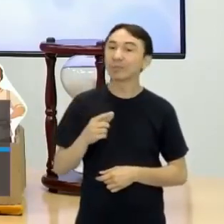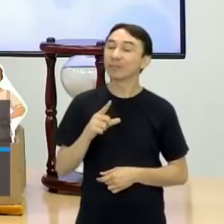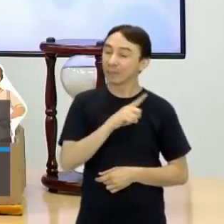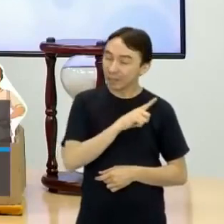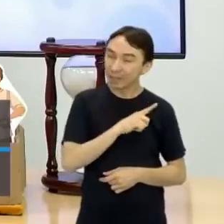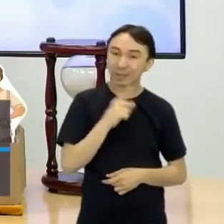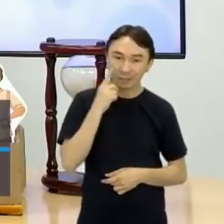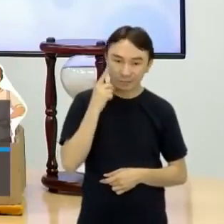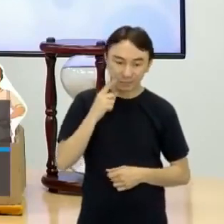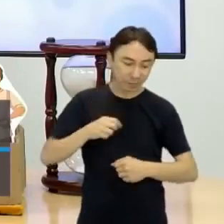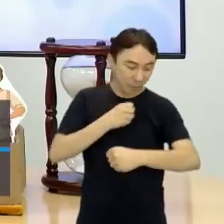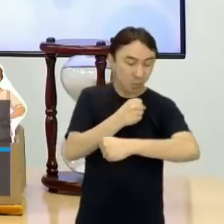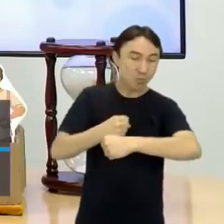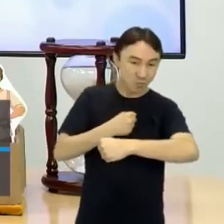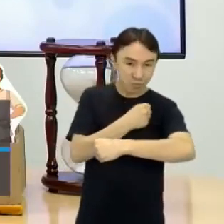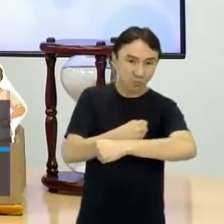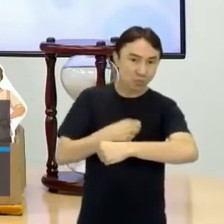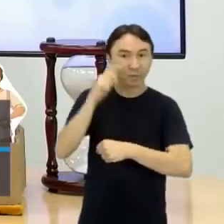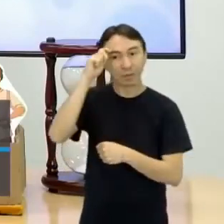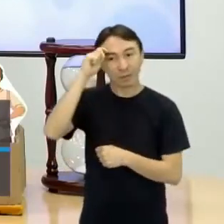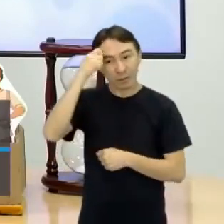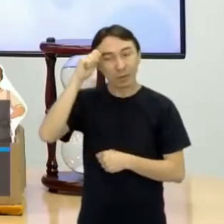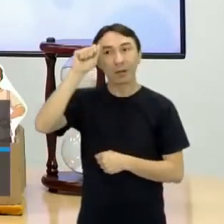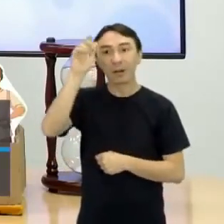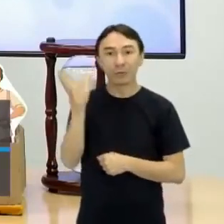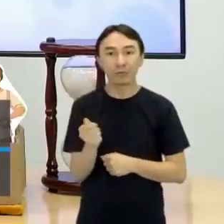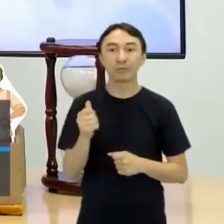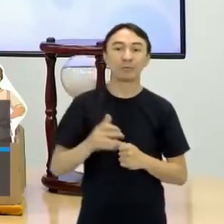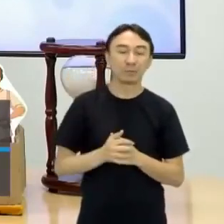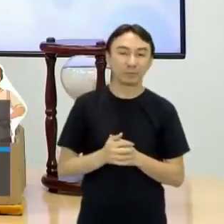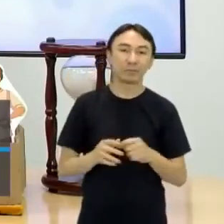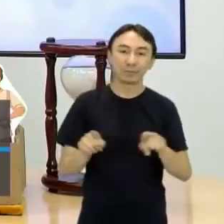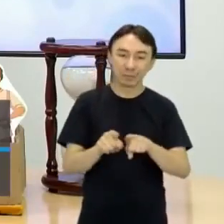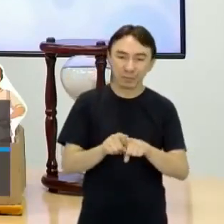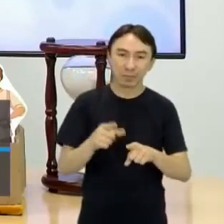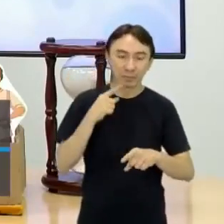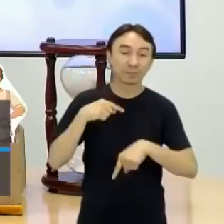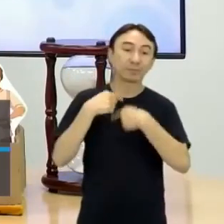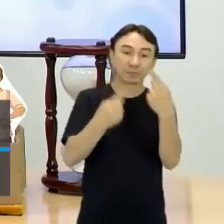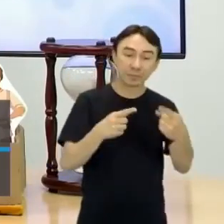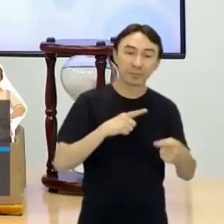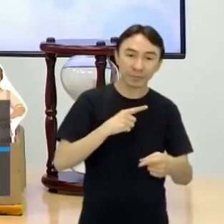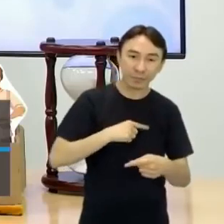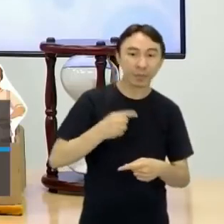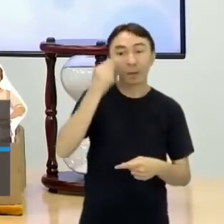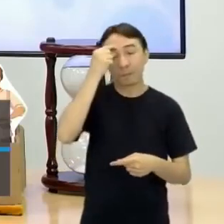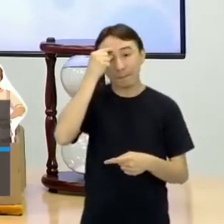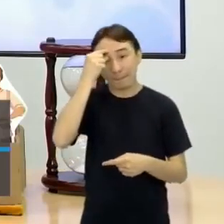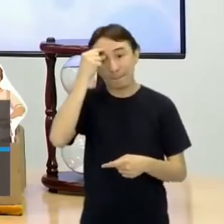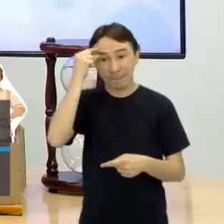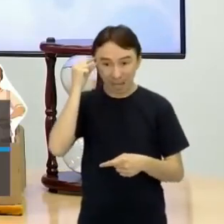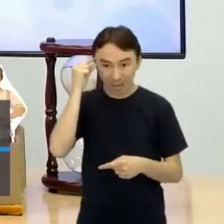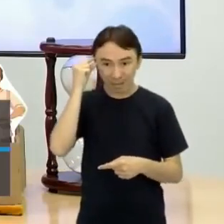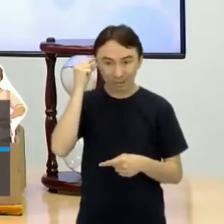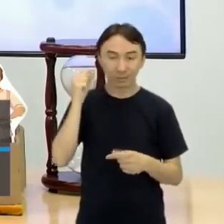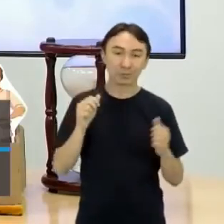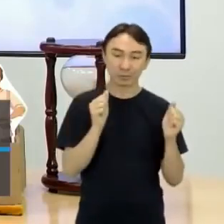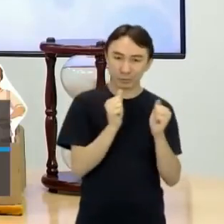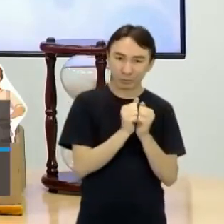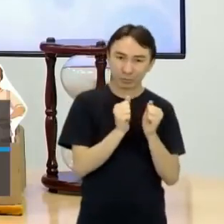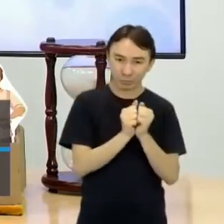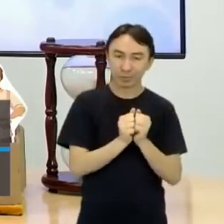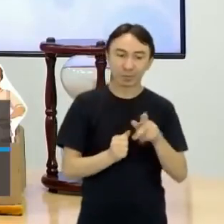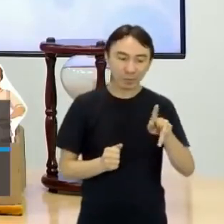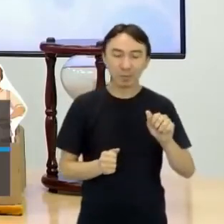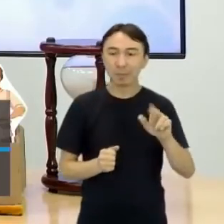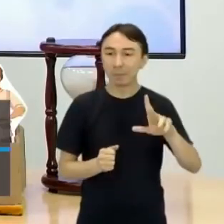a professora Mara, de Educação Física, juntamente com o professor de capoeira Paulo Henrique, da Escola Estadual Herbert